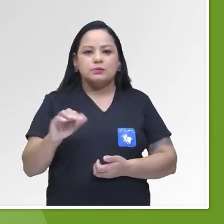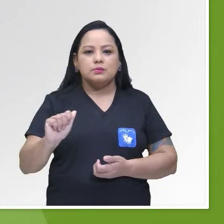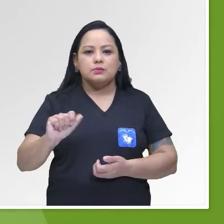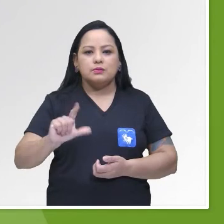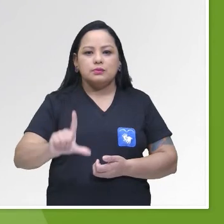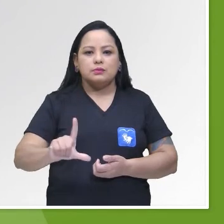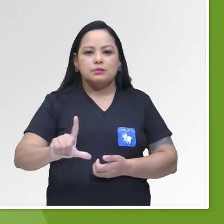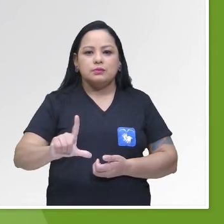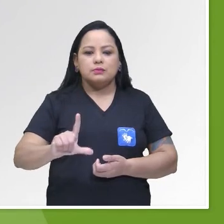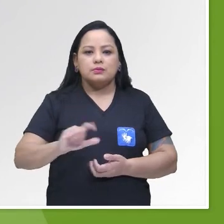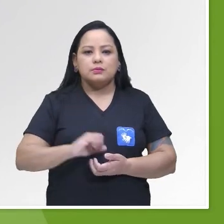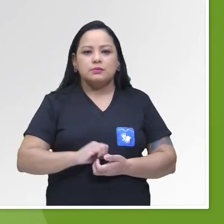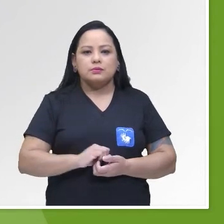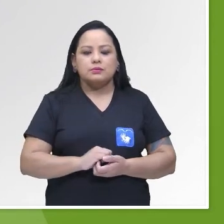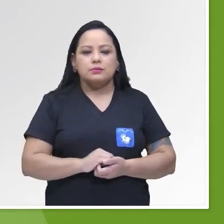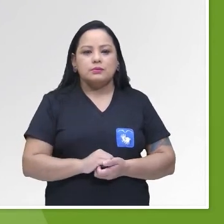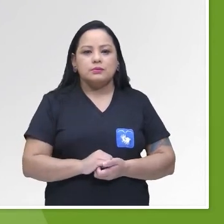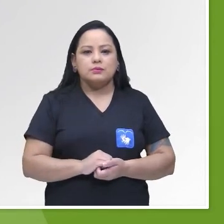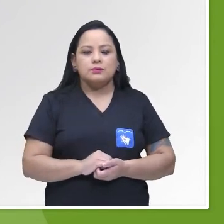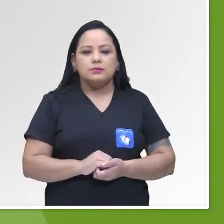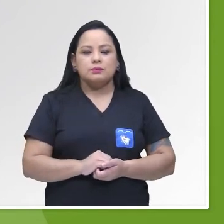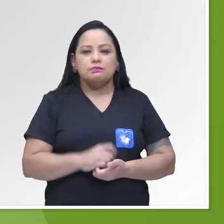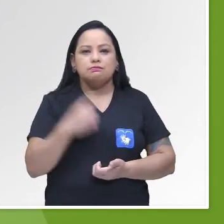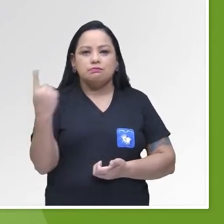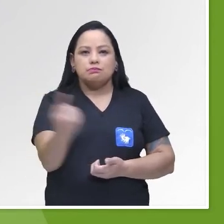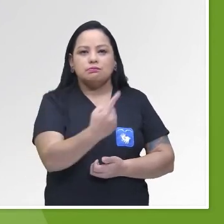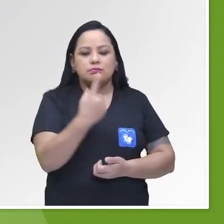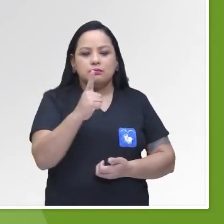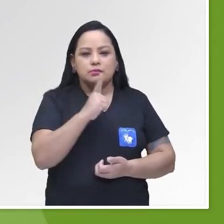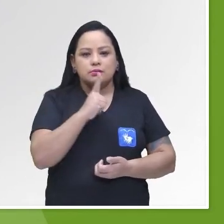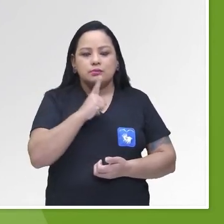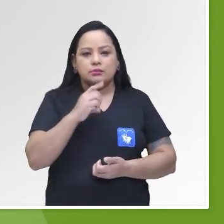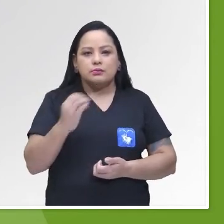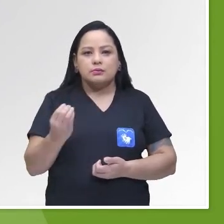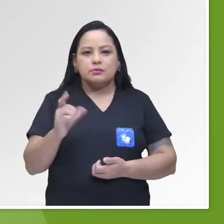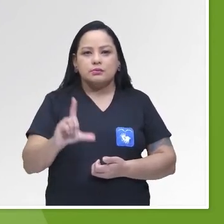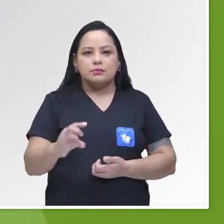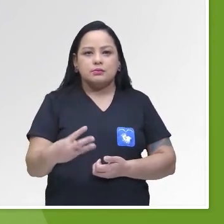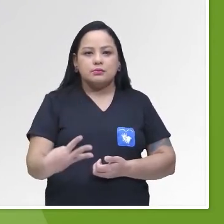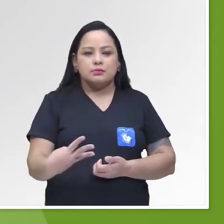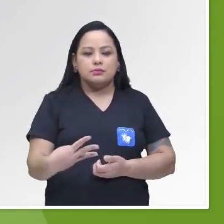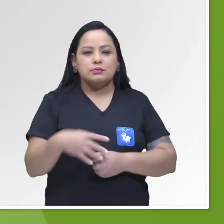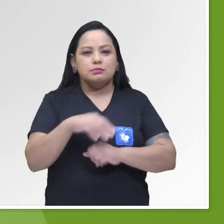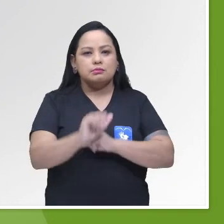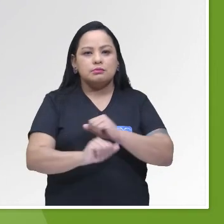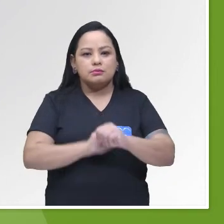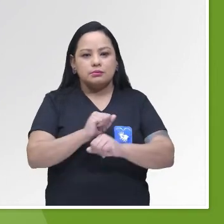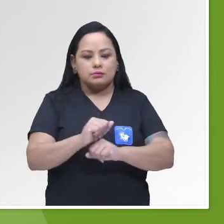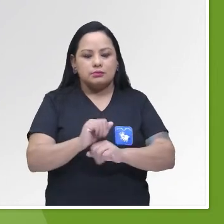alumínio e nós temos 3 átomos de